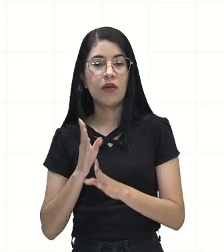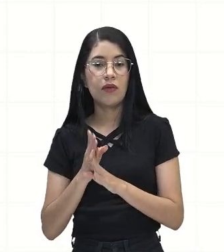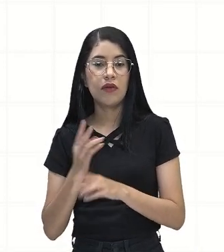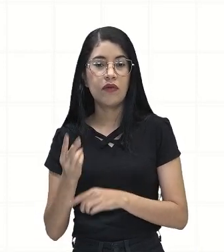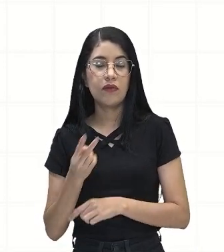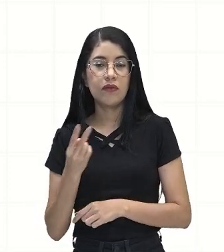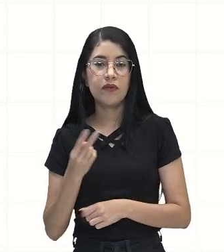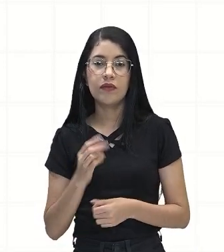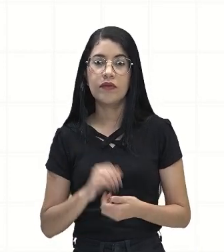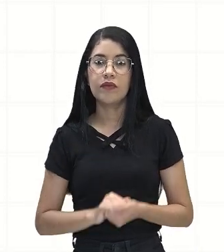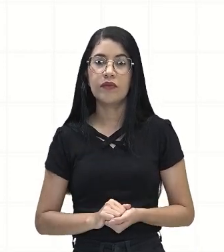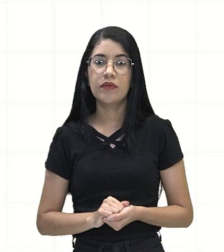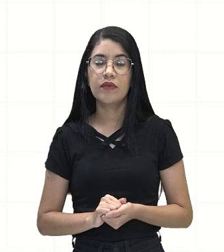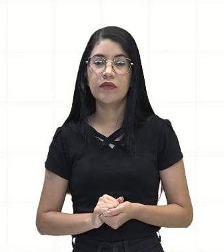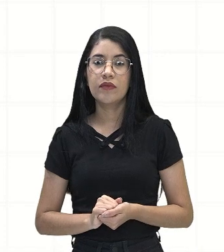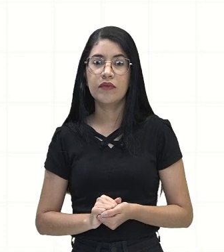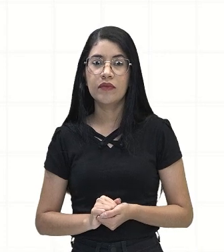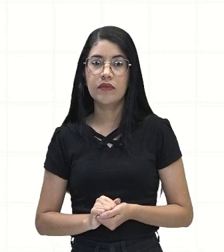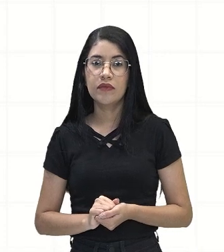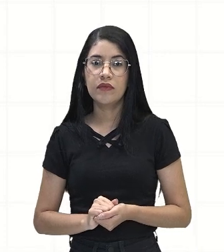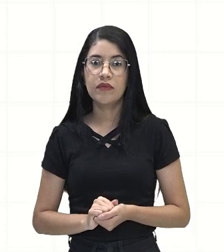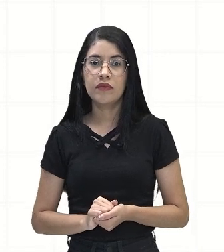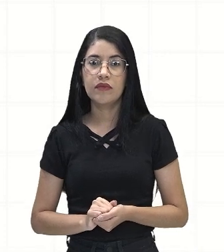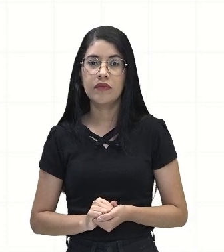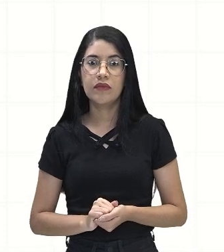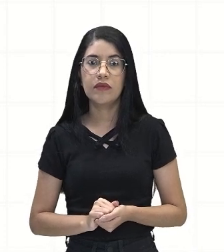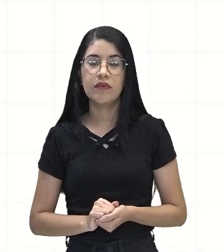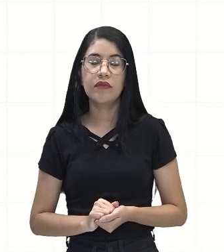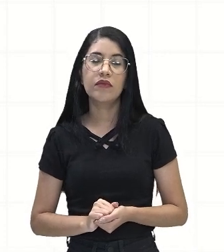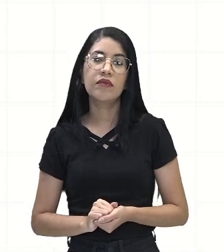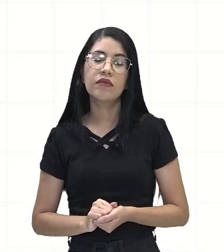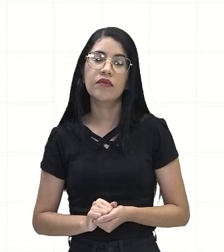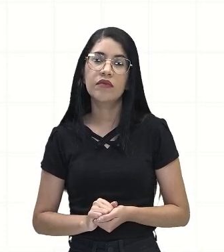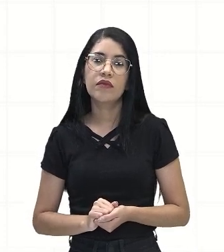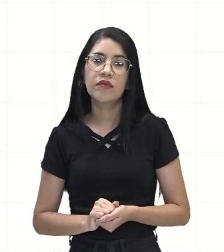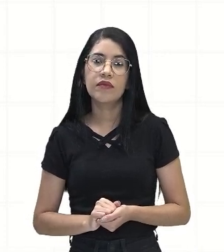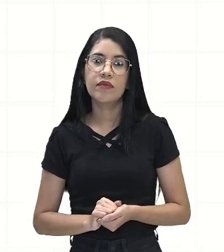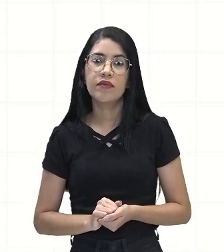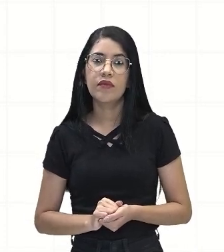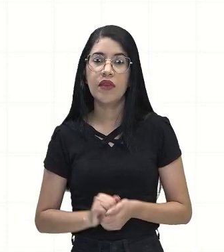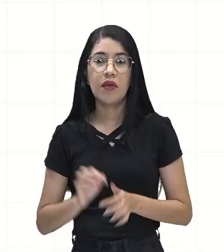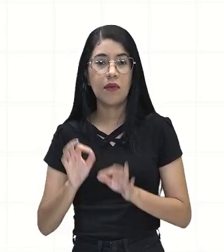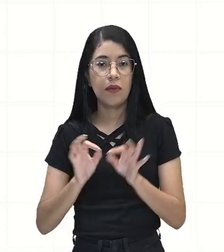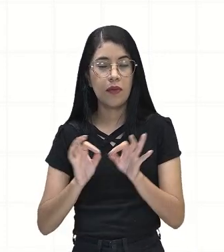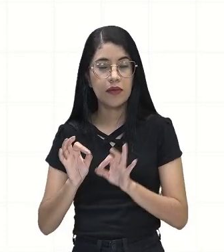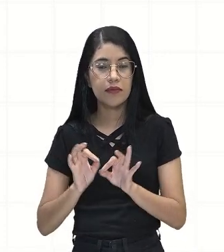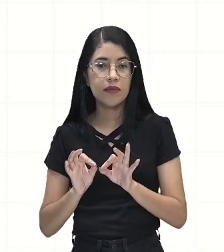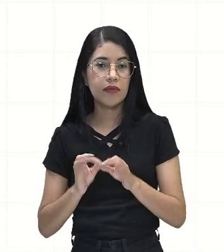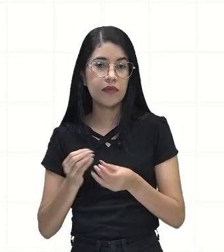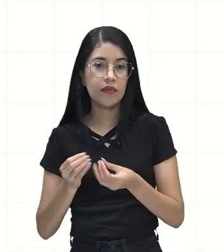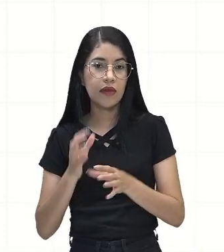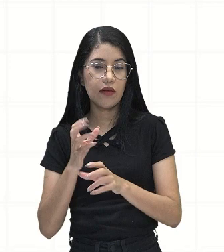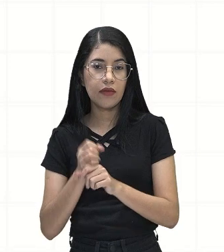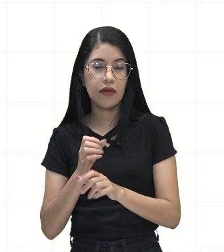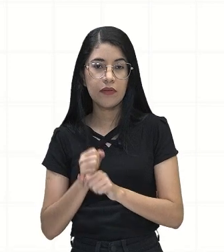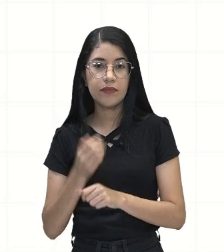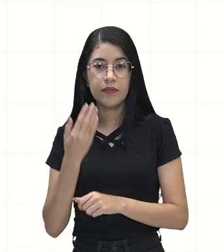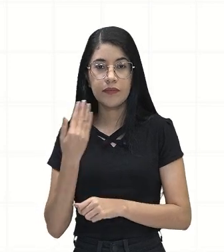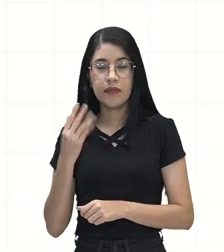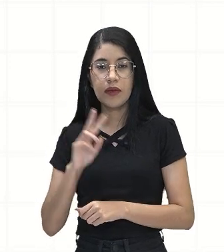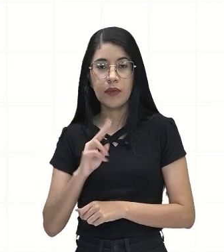H. Beleza? Então, digitado para ficar mais bonitinho. H ao quadrado é igual a